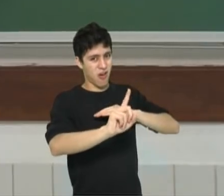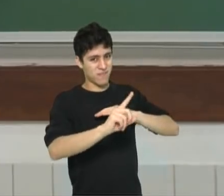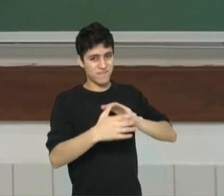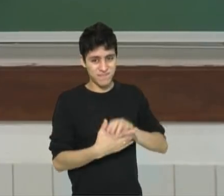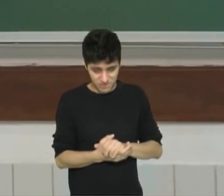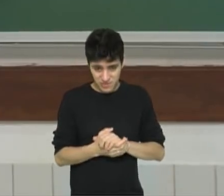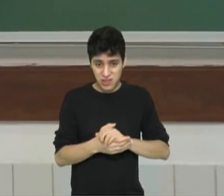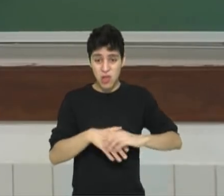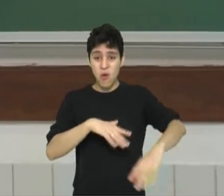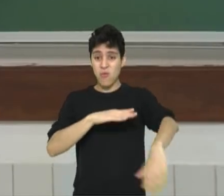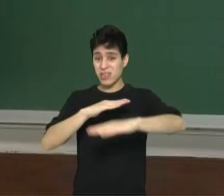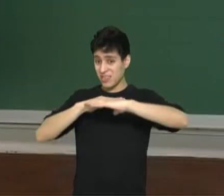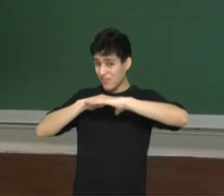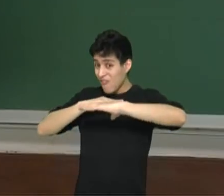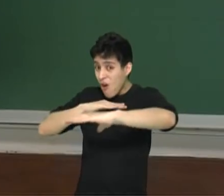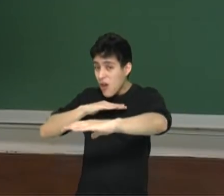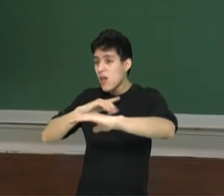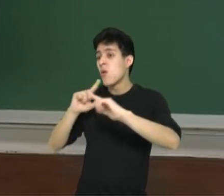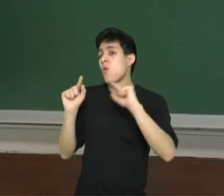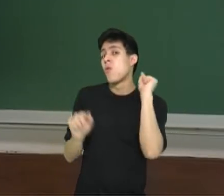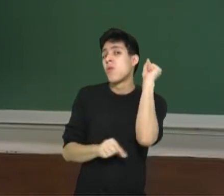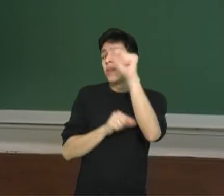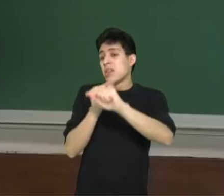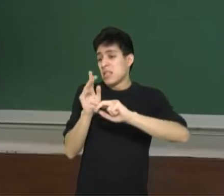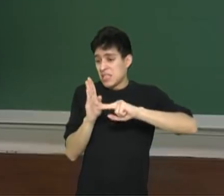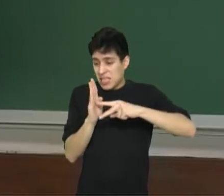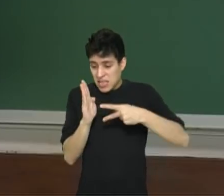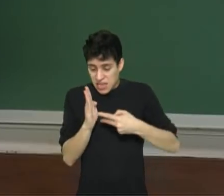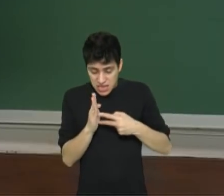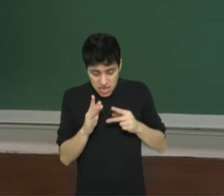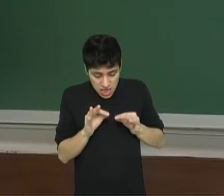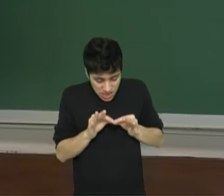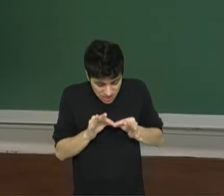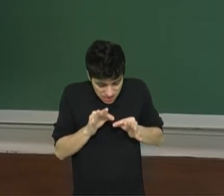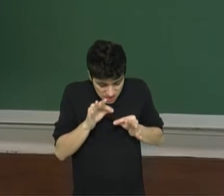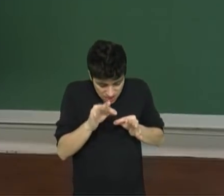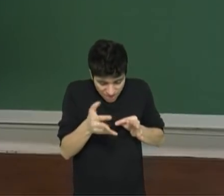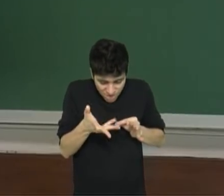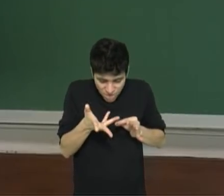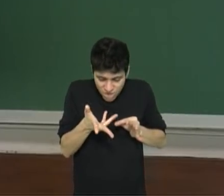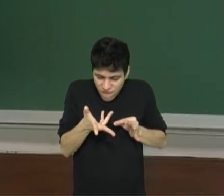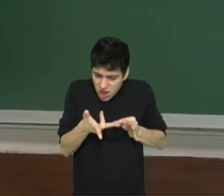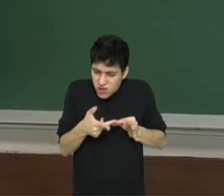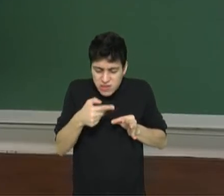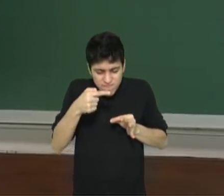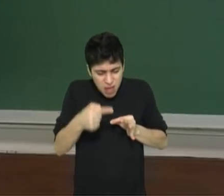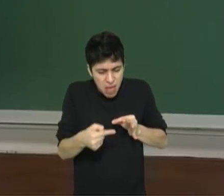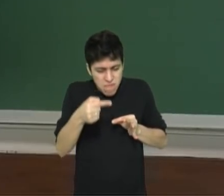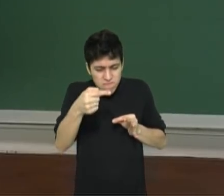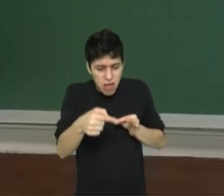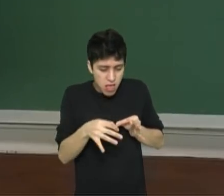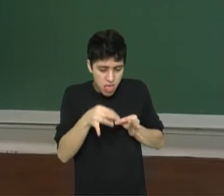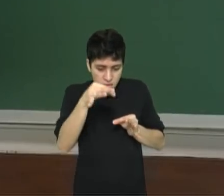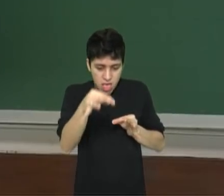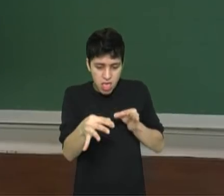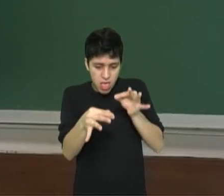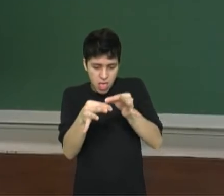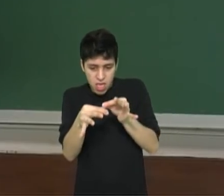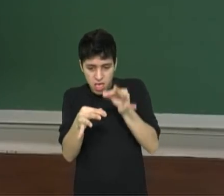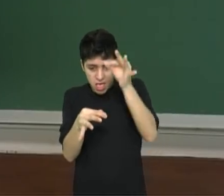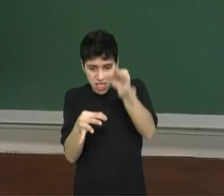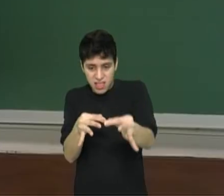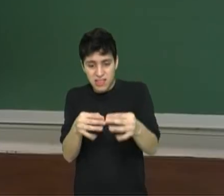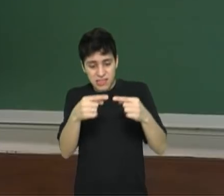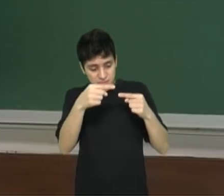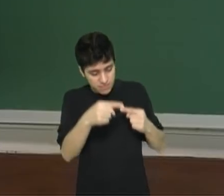O movimento uniforme, guarda bem, é aquele que a velocidade permanece constante e a distância percorrida a